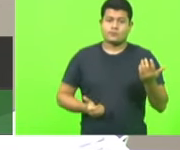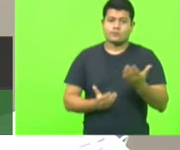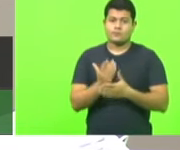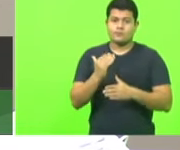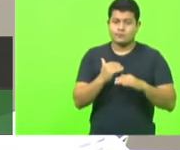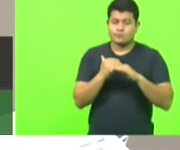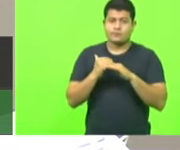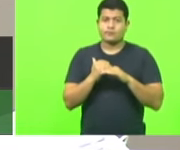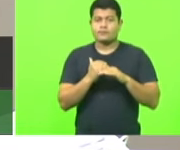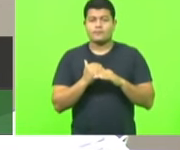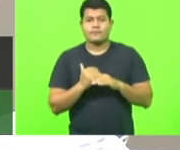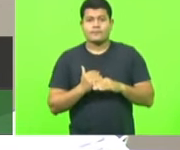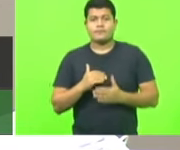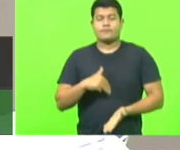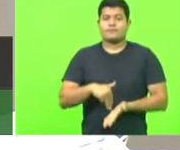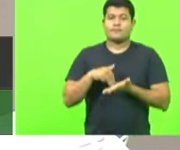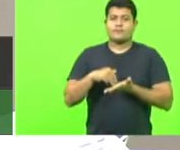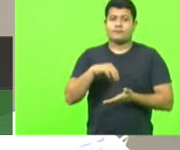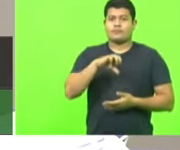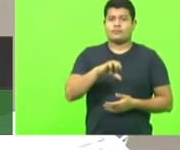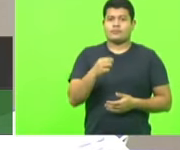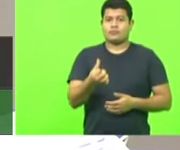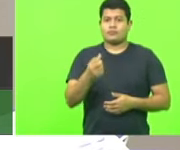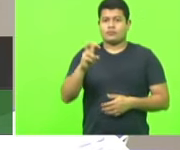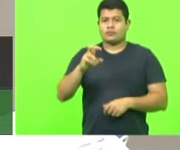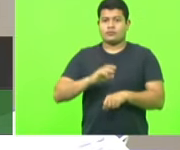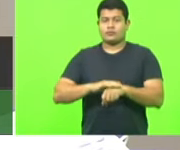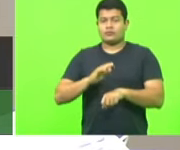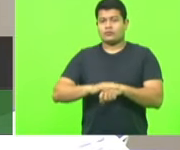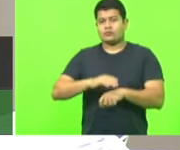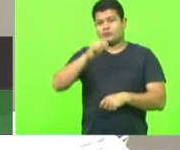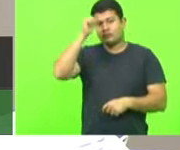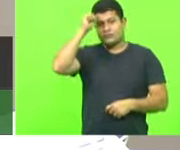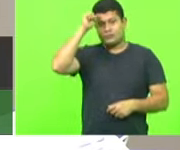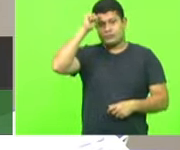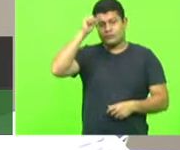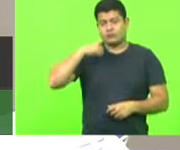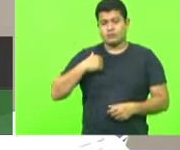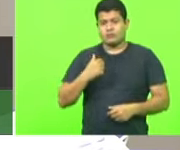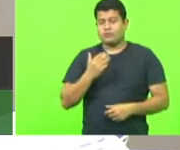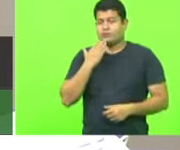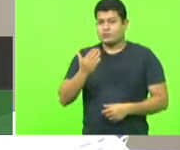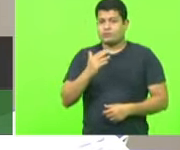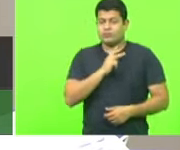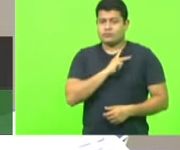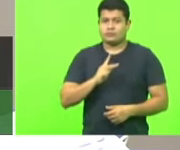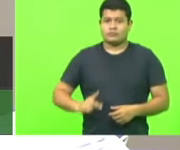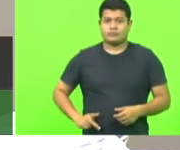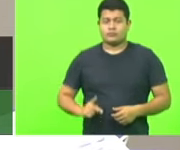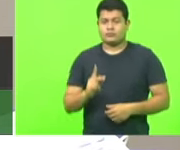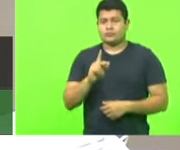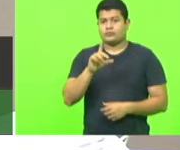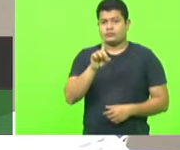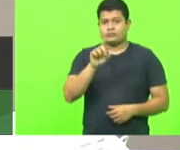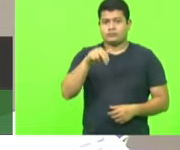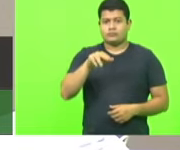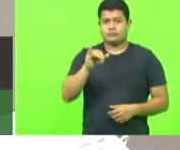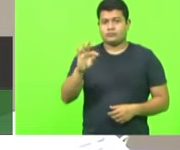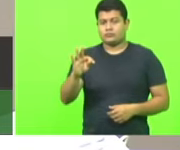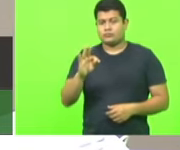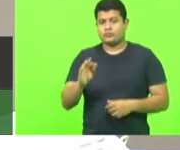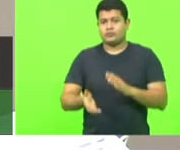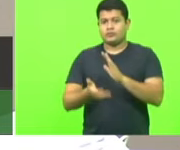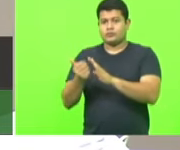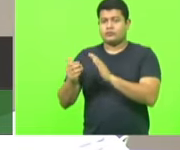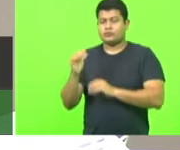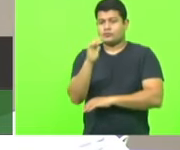por unanimidade. Moção 965, autor deputado Adrianinho, apelando ao superintendente regional do DENIT em Santa Catarina pela retirada das árvores